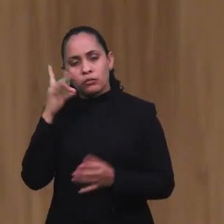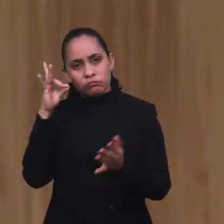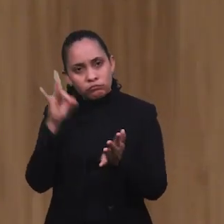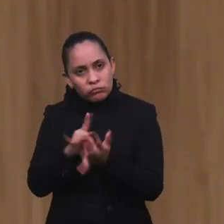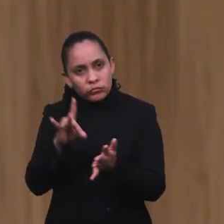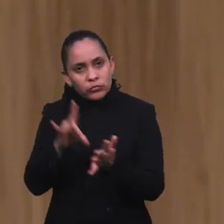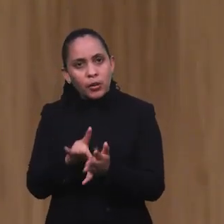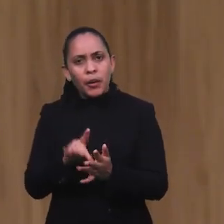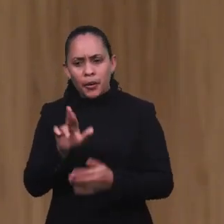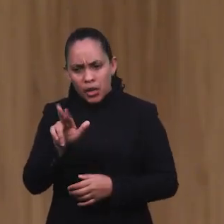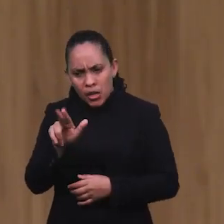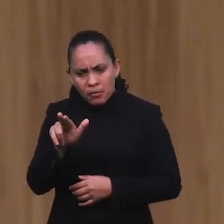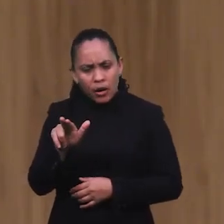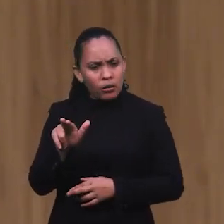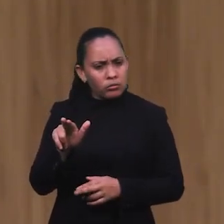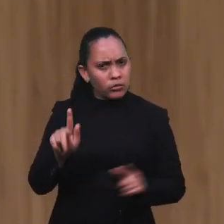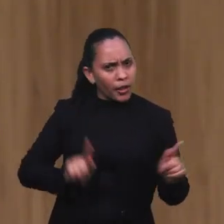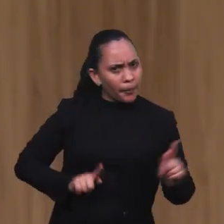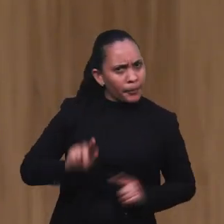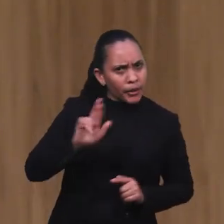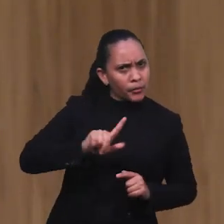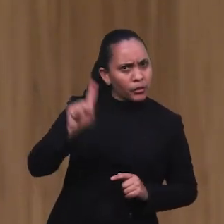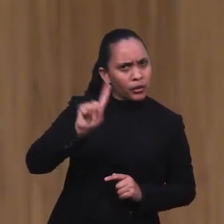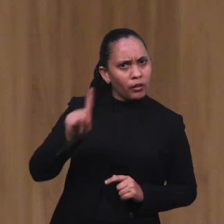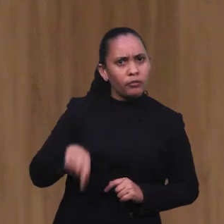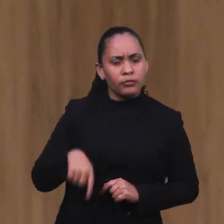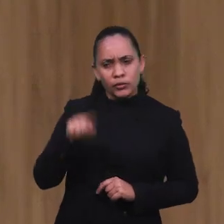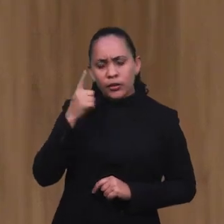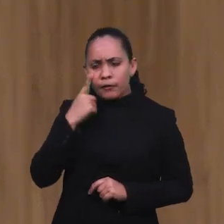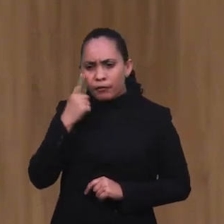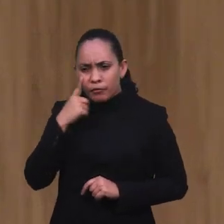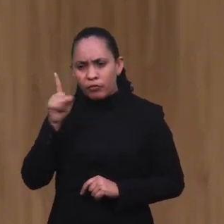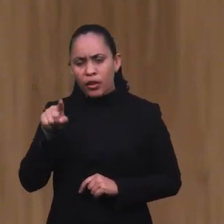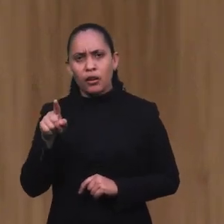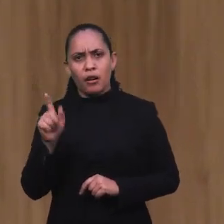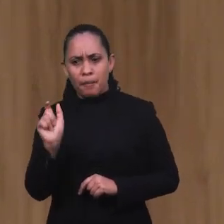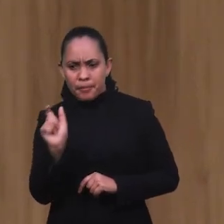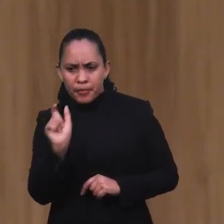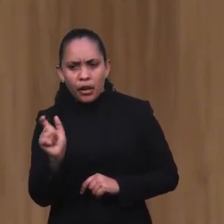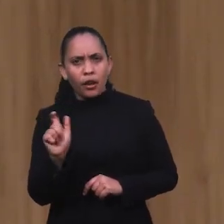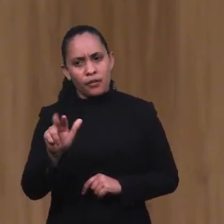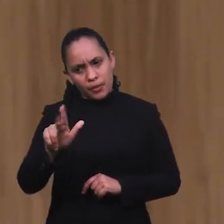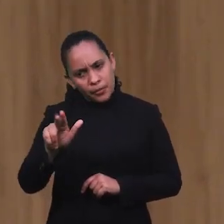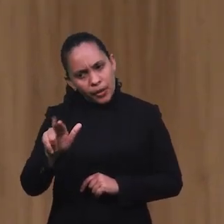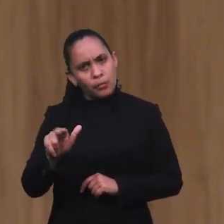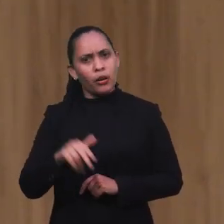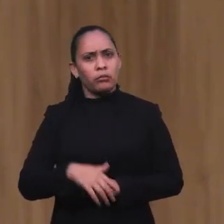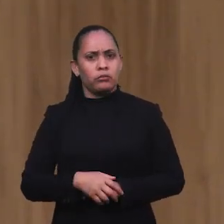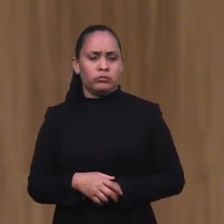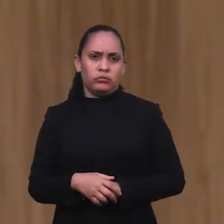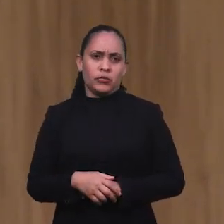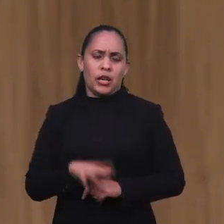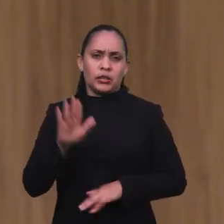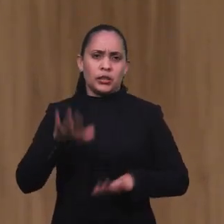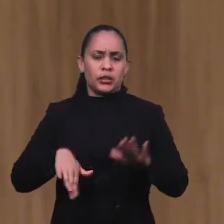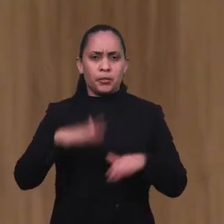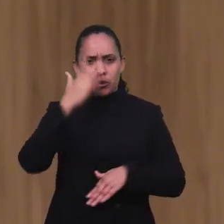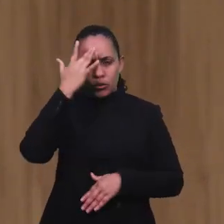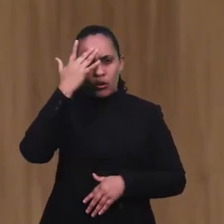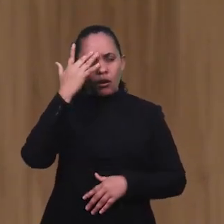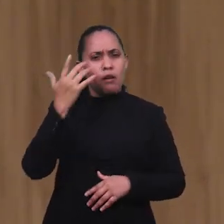fala de irmão de Jesus, está falando de irmão mesmo, falando de primo, não. É só você orar o original grego, que a palavra ali é para irmão, não é para primo.